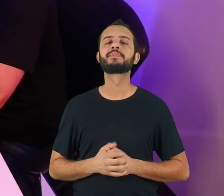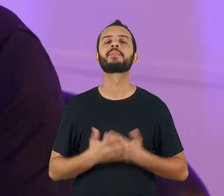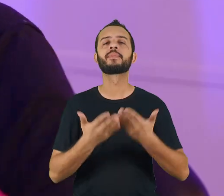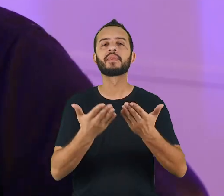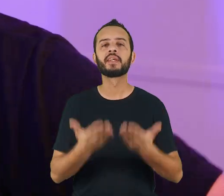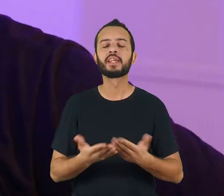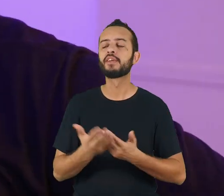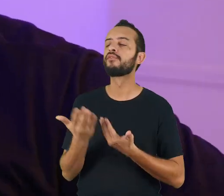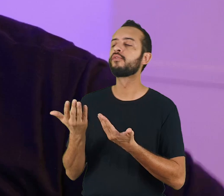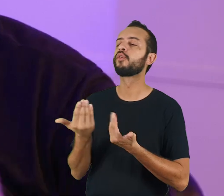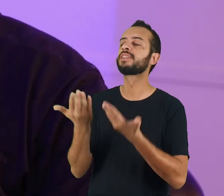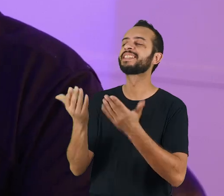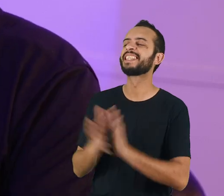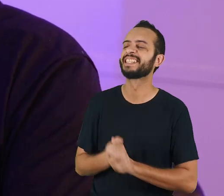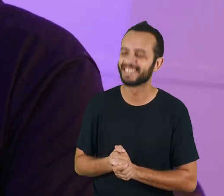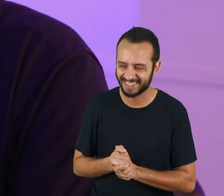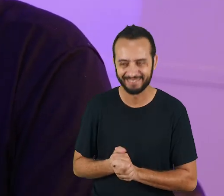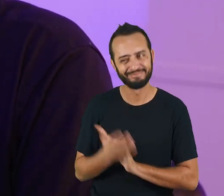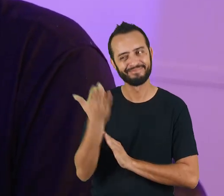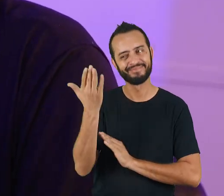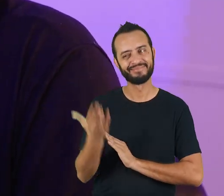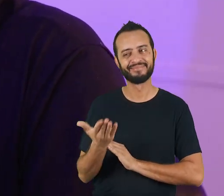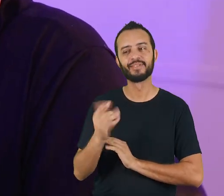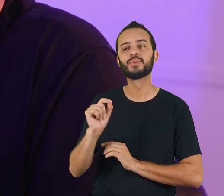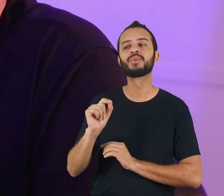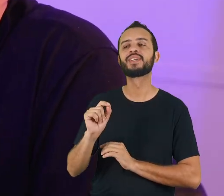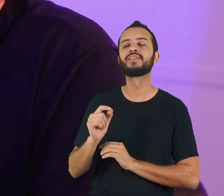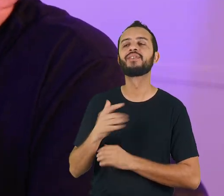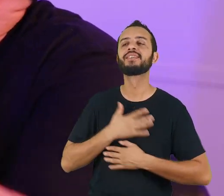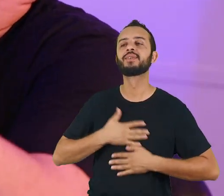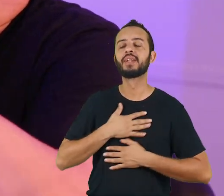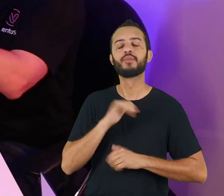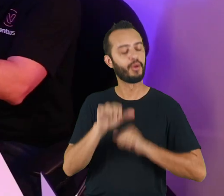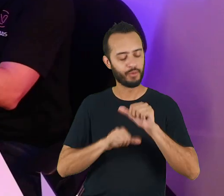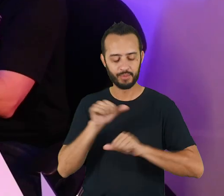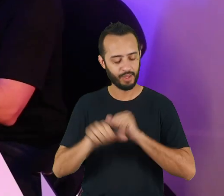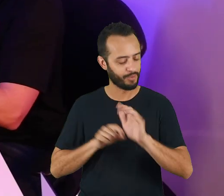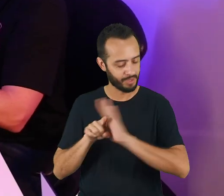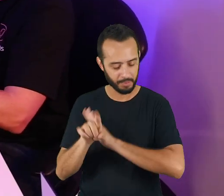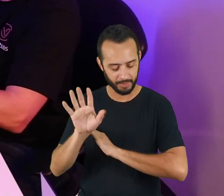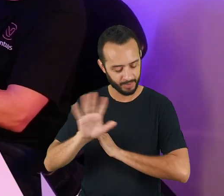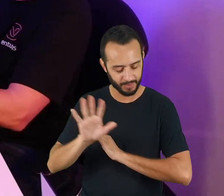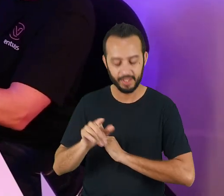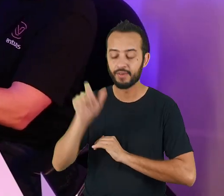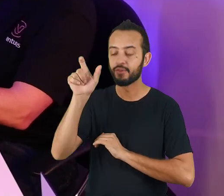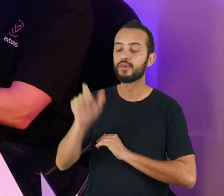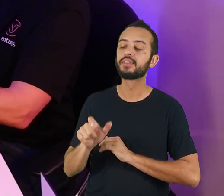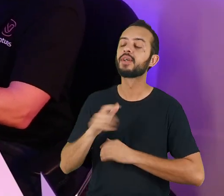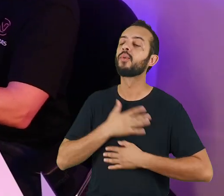e você jovenzinha você o que que você gostaria não vou mudar vou mudar sua pergunta o que que você gostaria de dar de